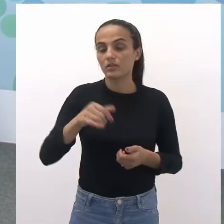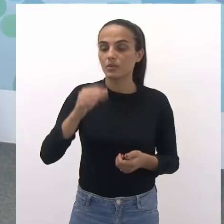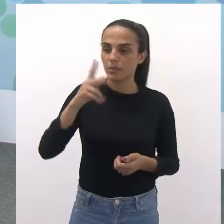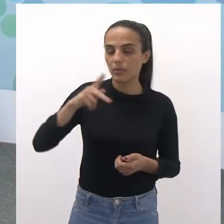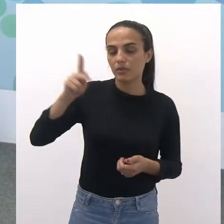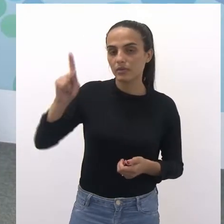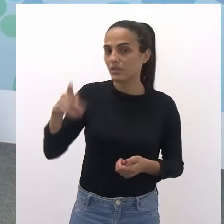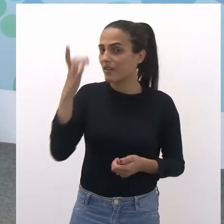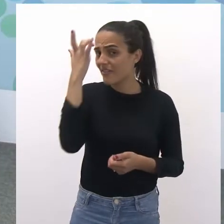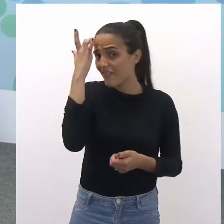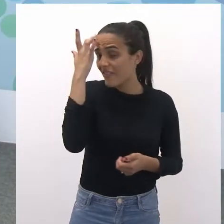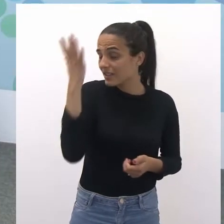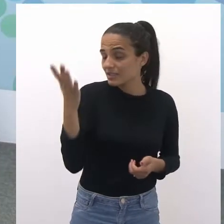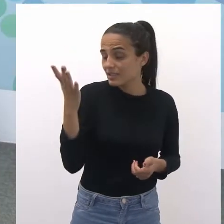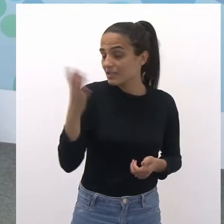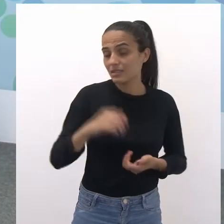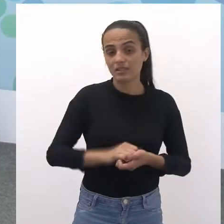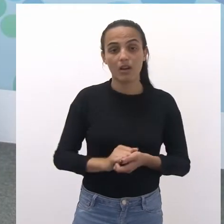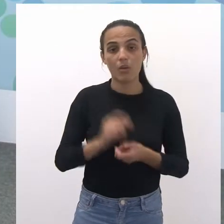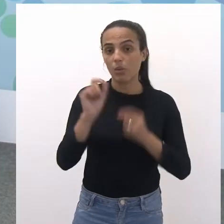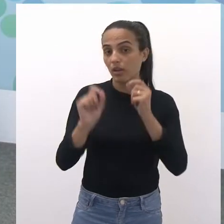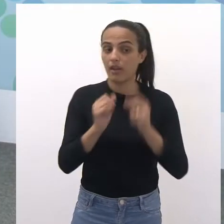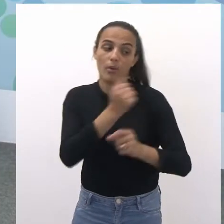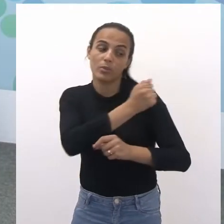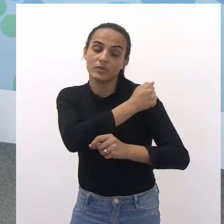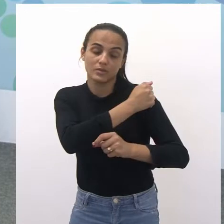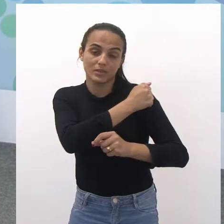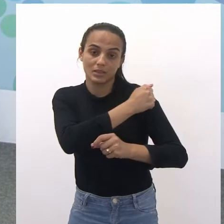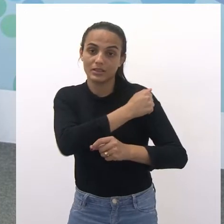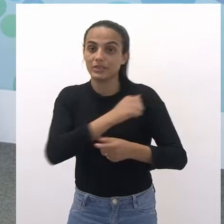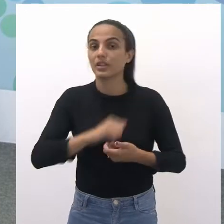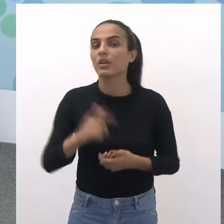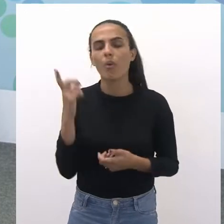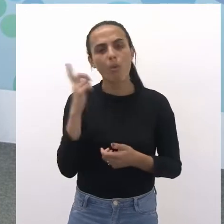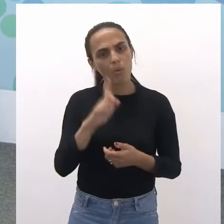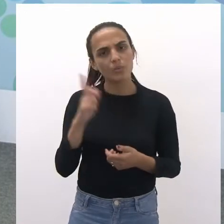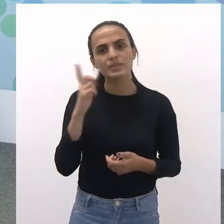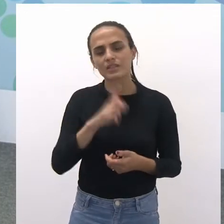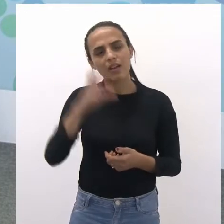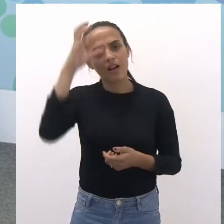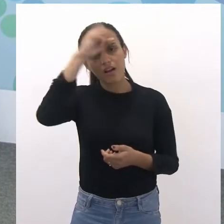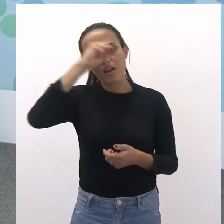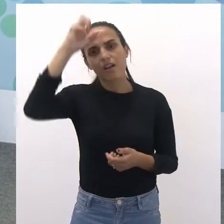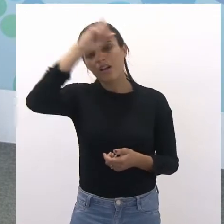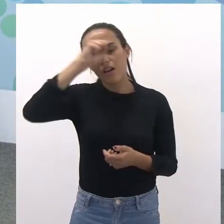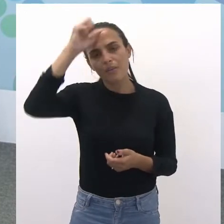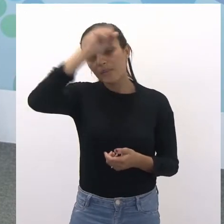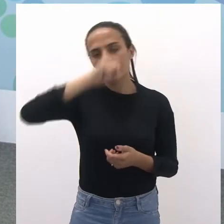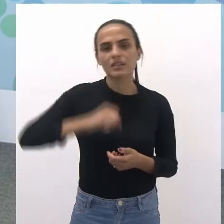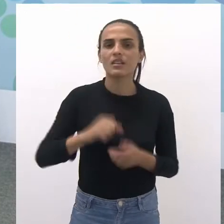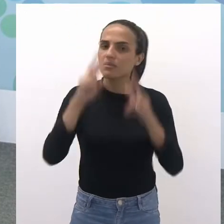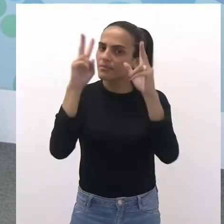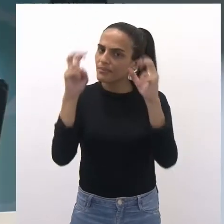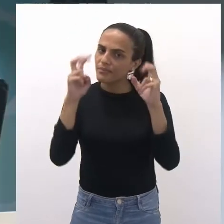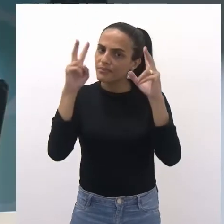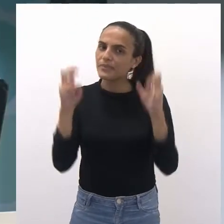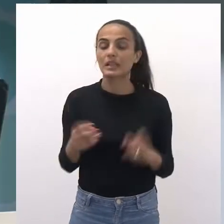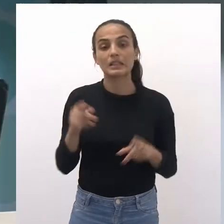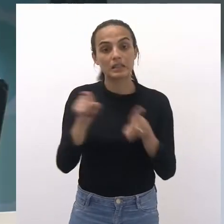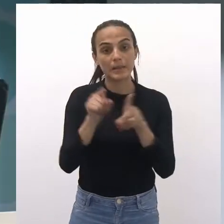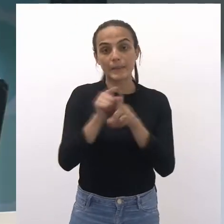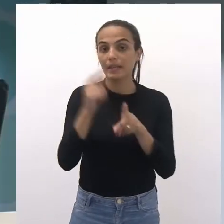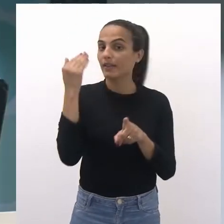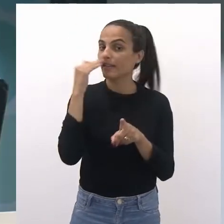facilita, por exemplo, com que o estudante ele consiga aprender um determinado conteúdo e entender que